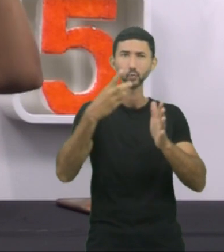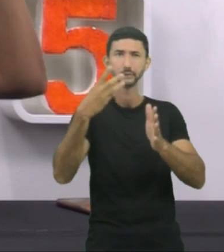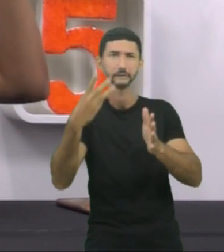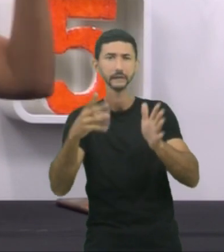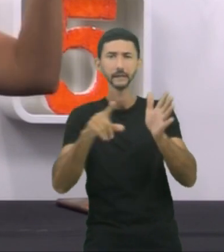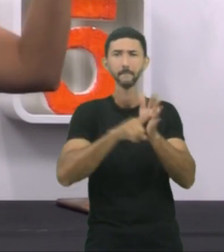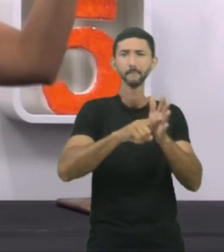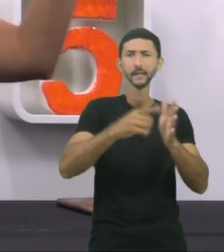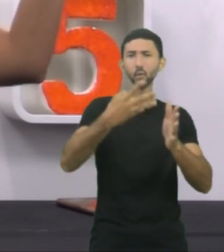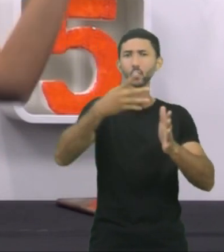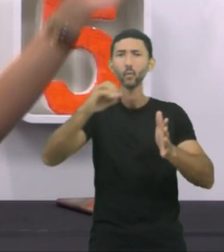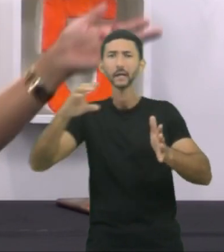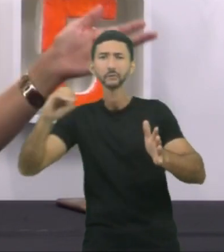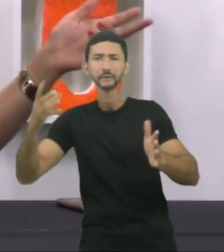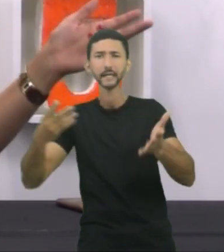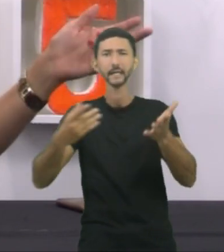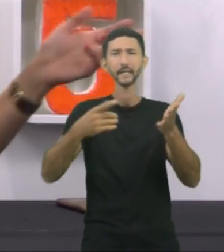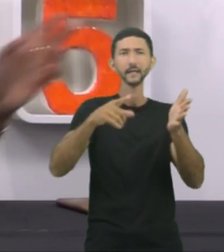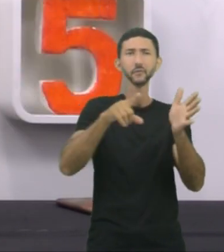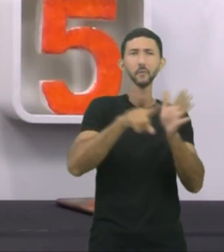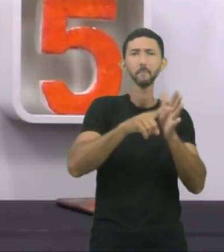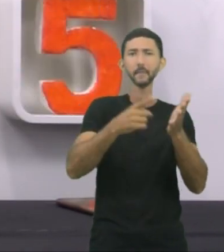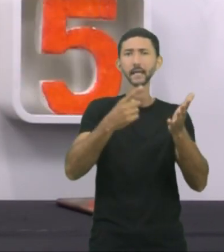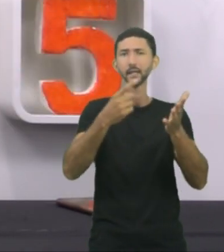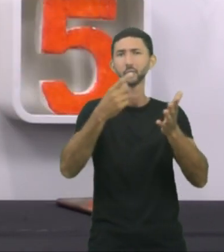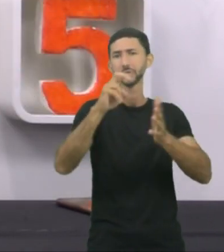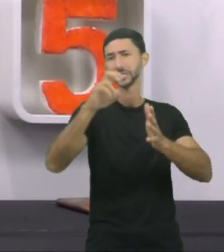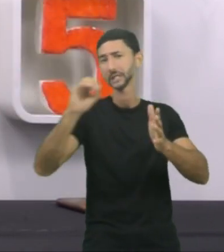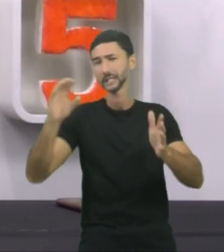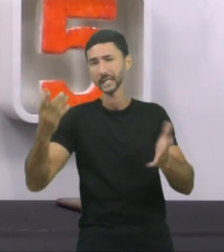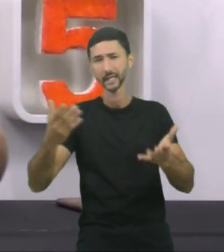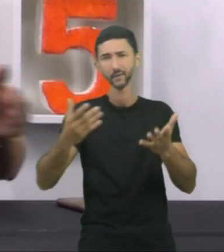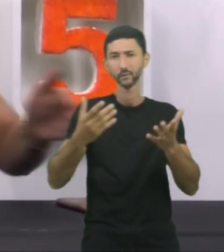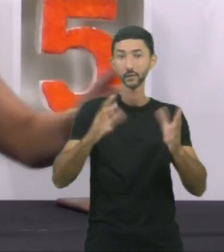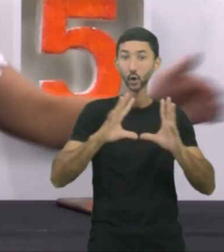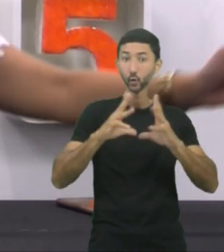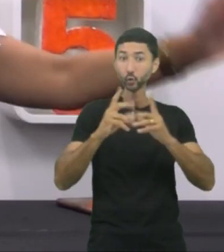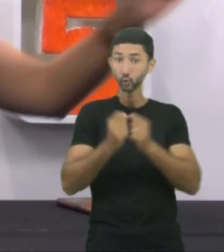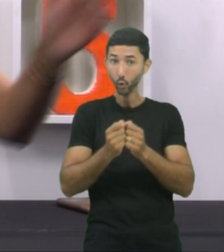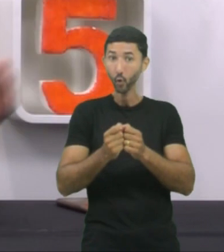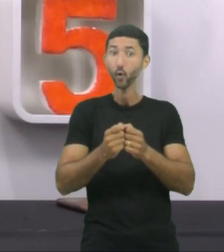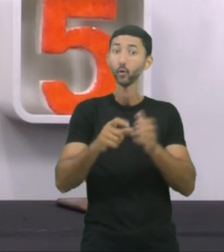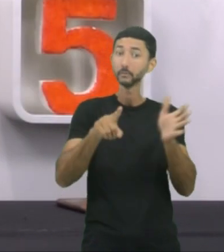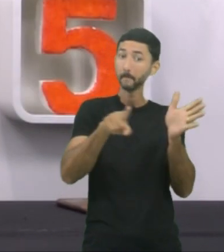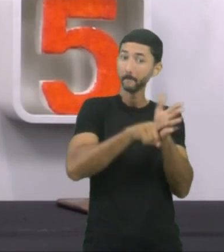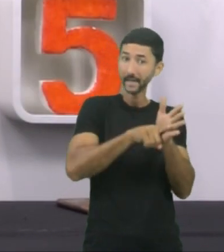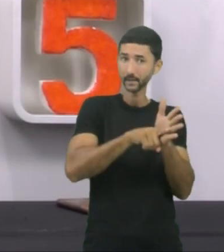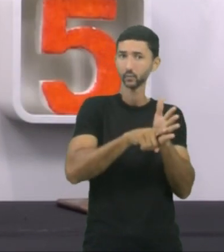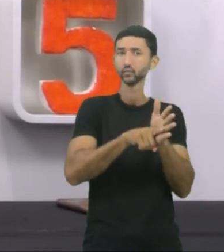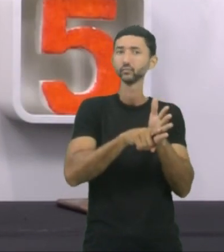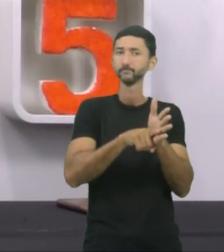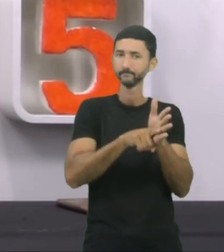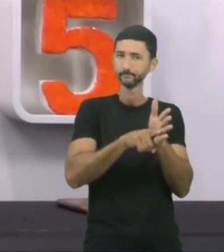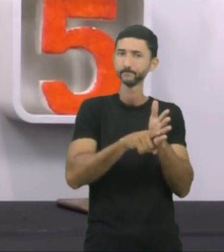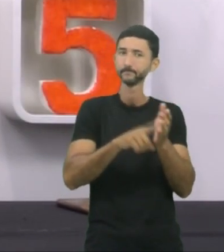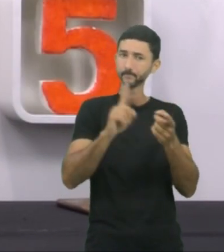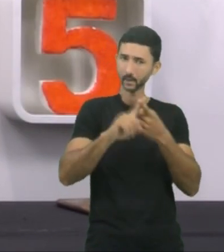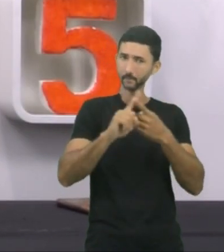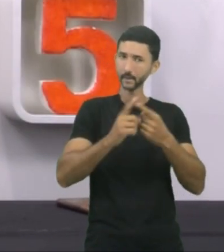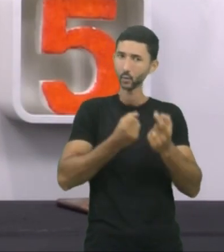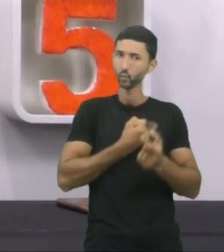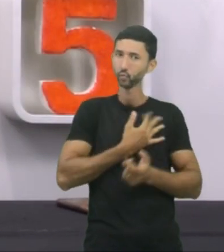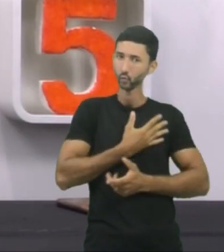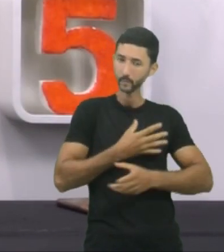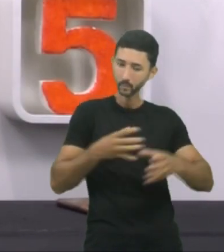200, menos 444, também todos, até o menos infinito, eles fazem